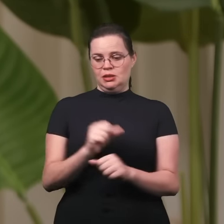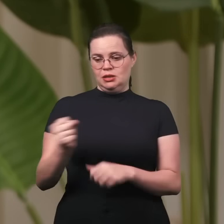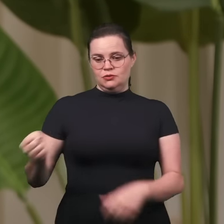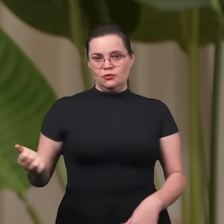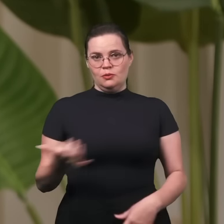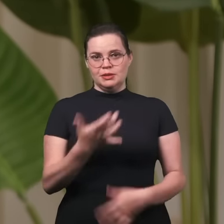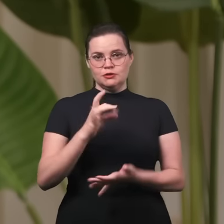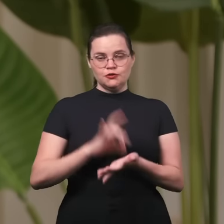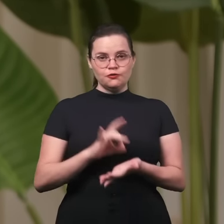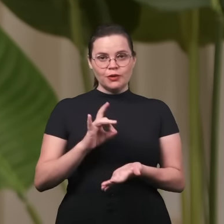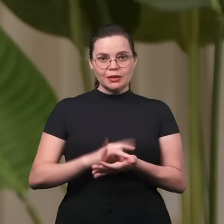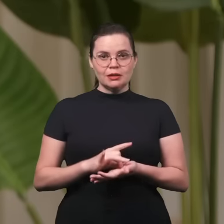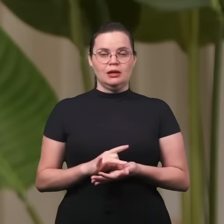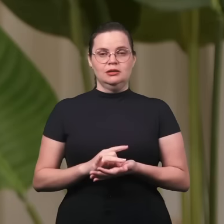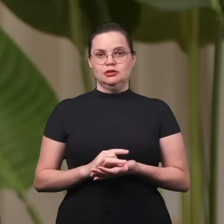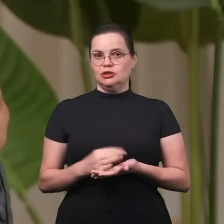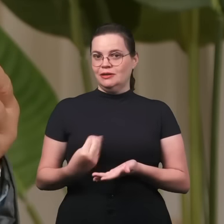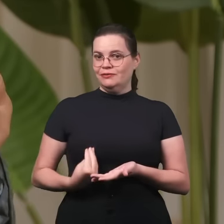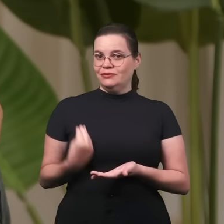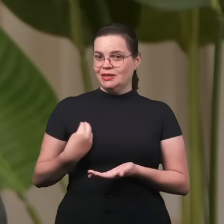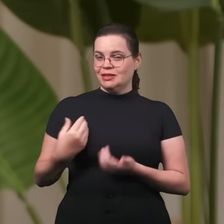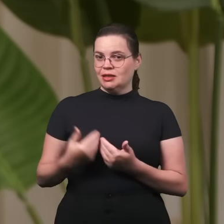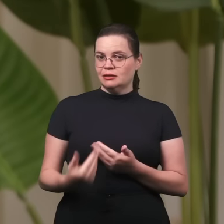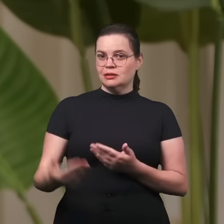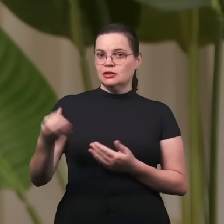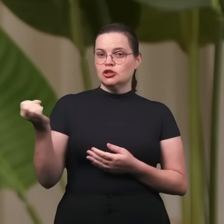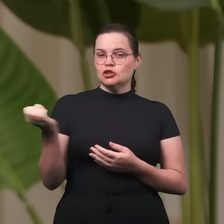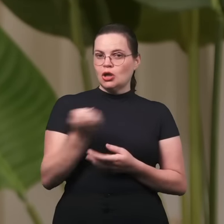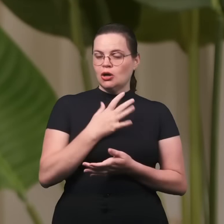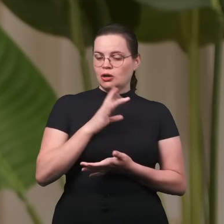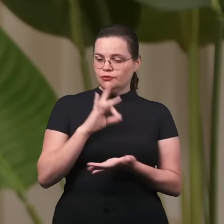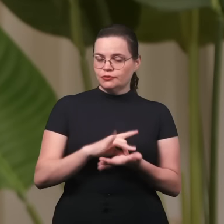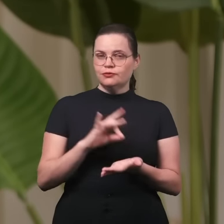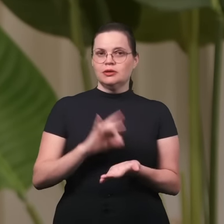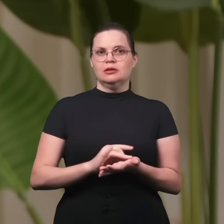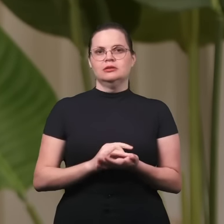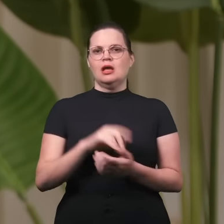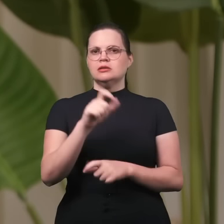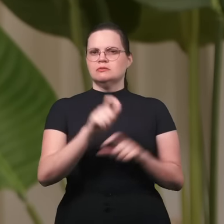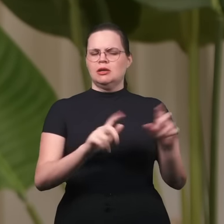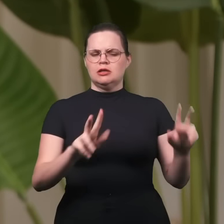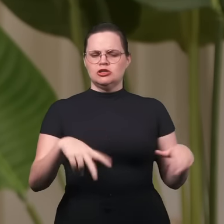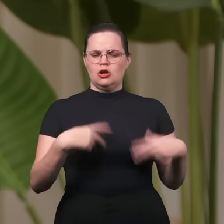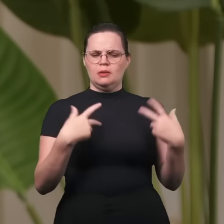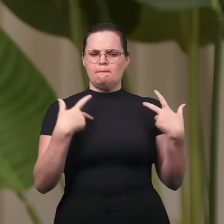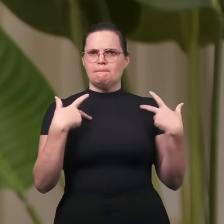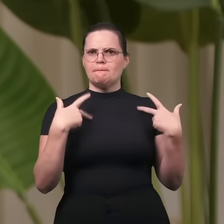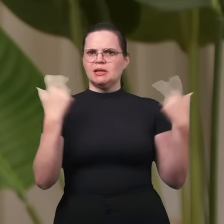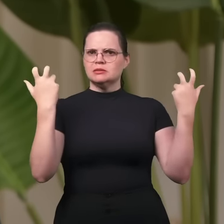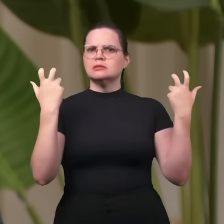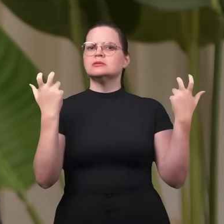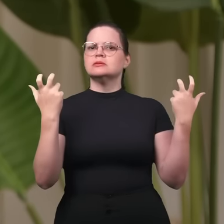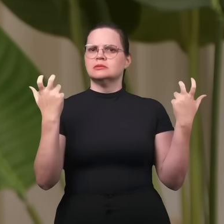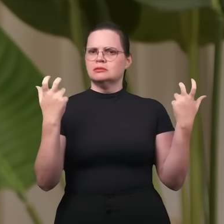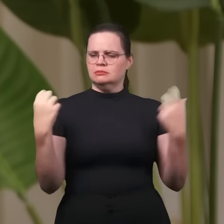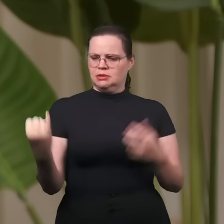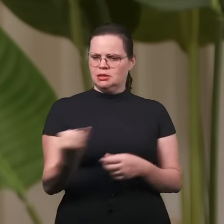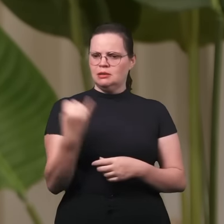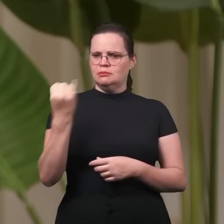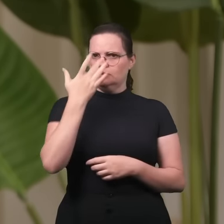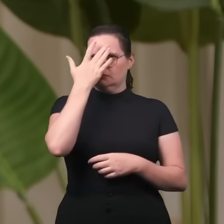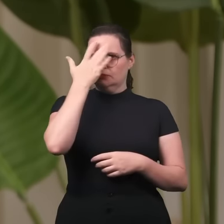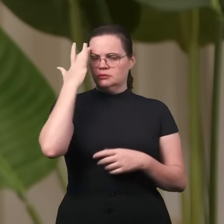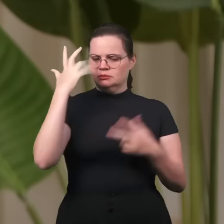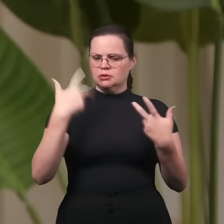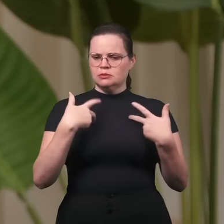novo nascimento, uma nova criatura, como diz Paulo, as pessoas percebem, e isso é importante que as pessoas